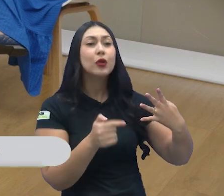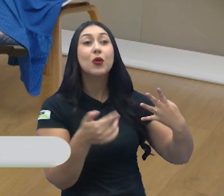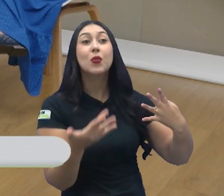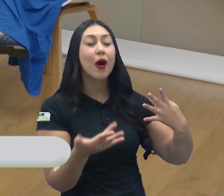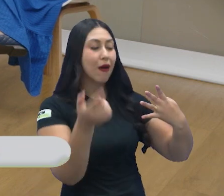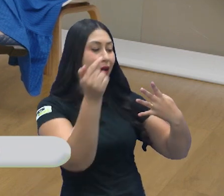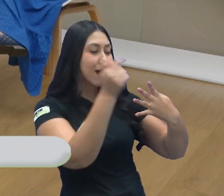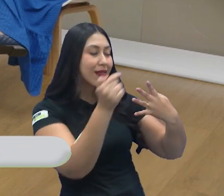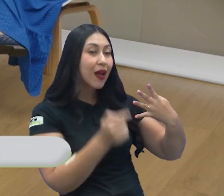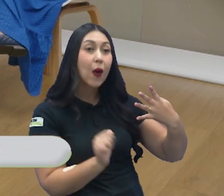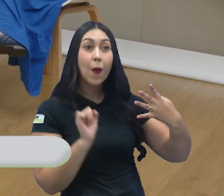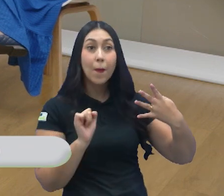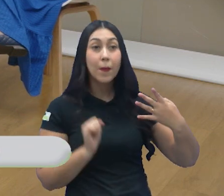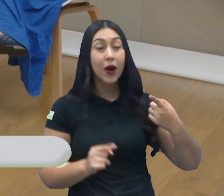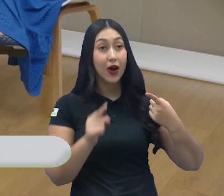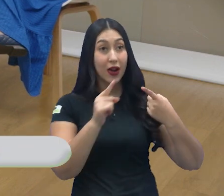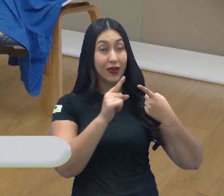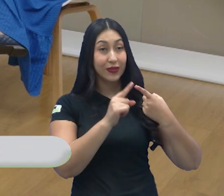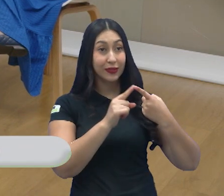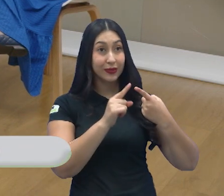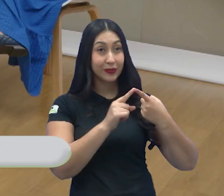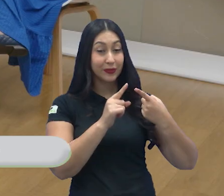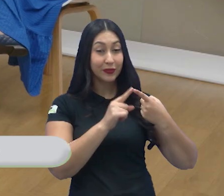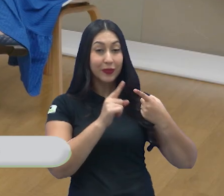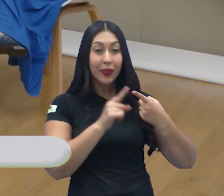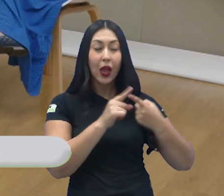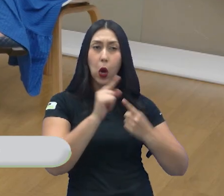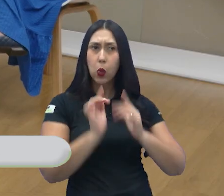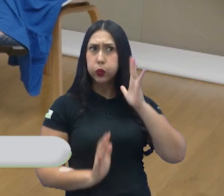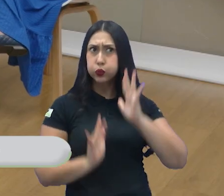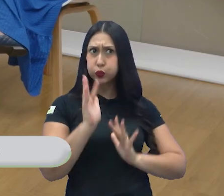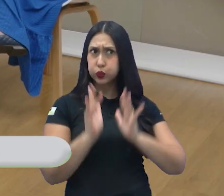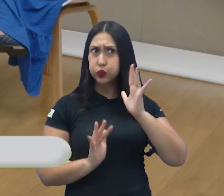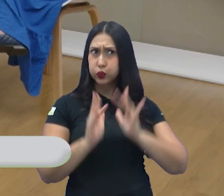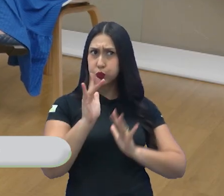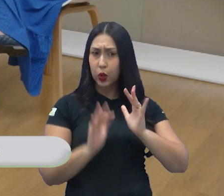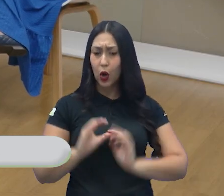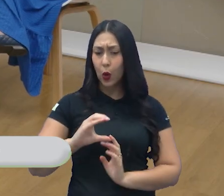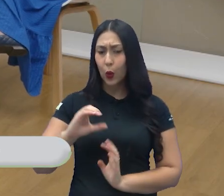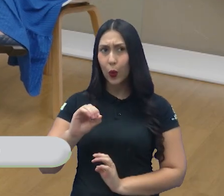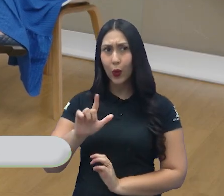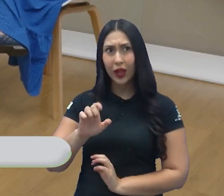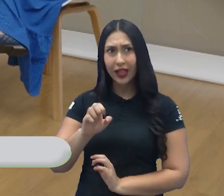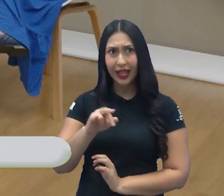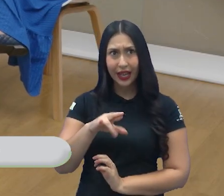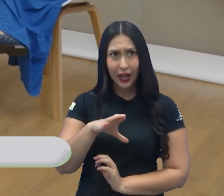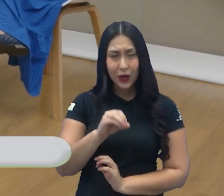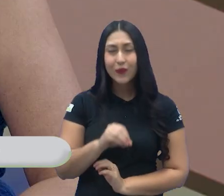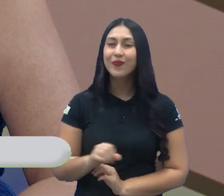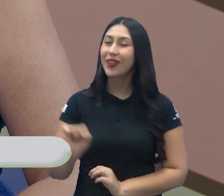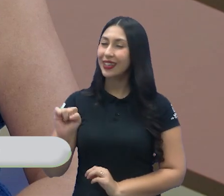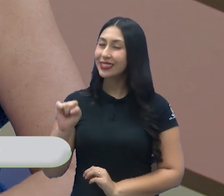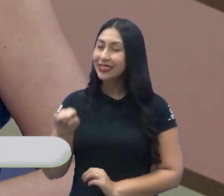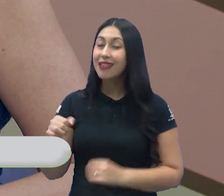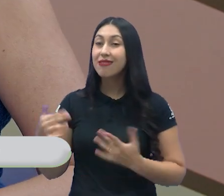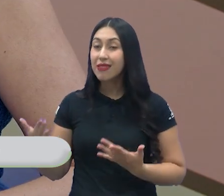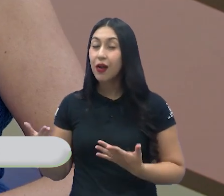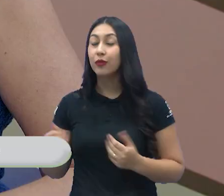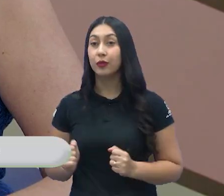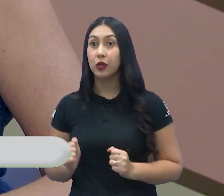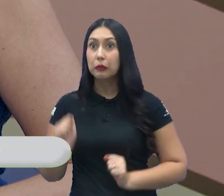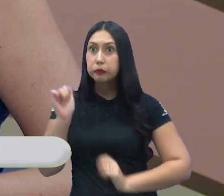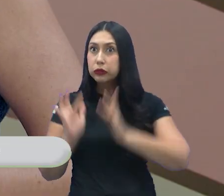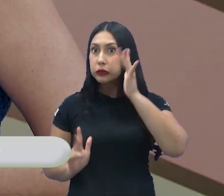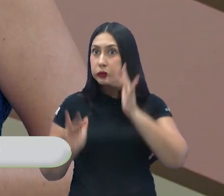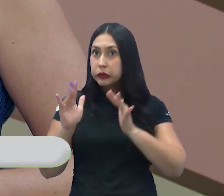gente pode começar aqui falando sobre o temperamento colérico. Sim. O colérico, então pensa aí na cólera,